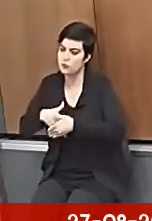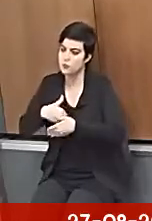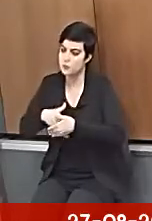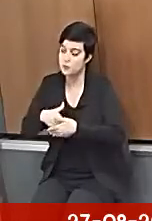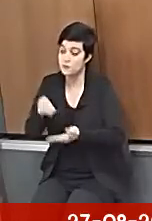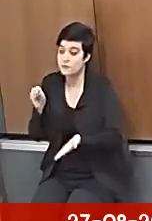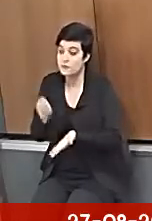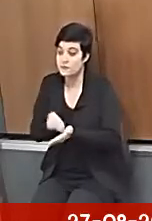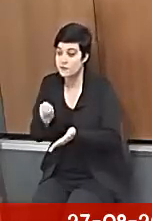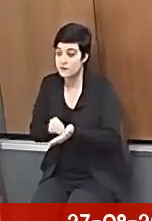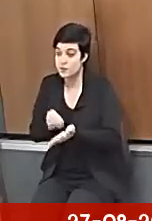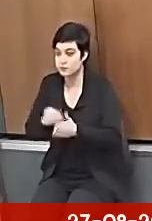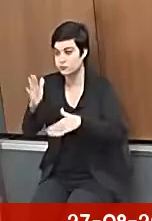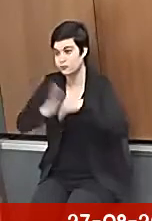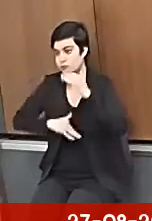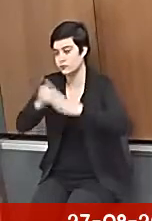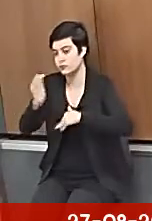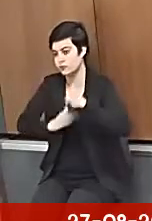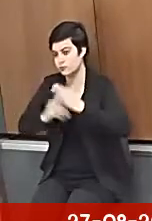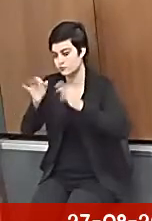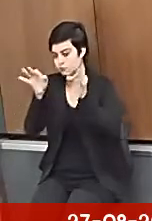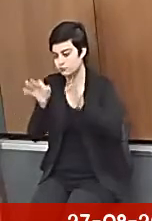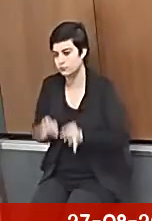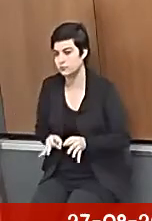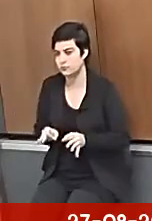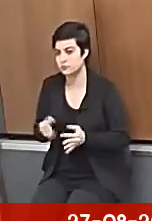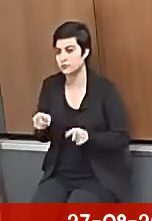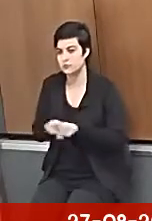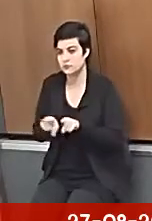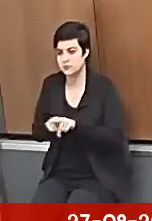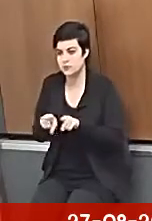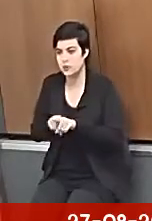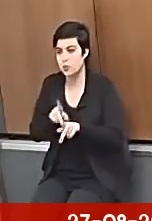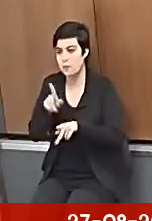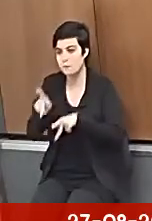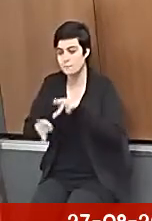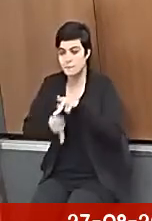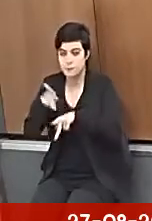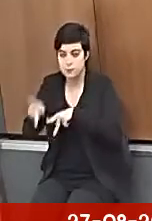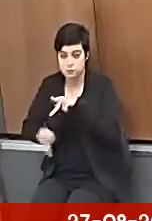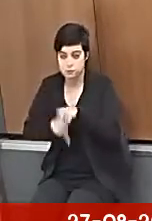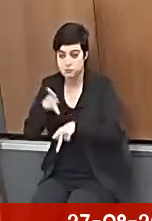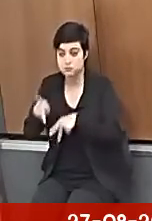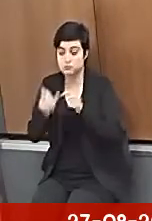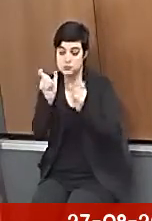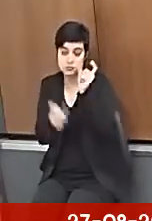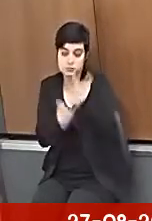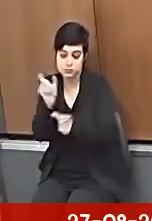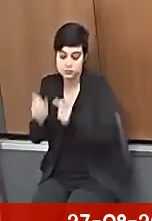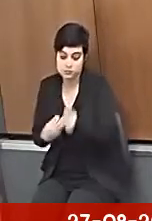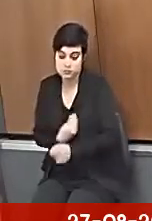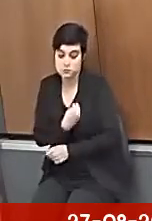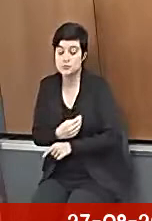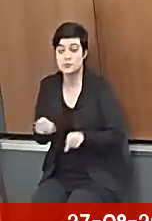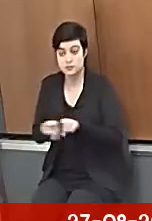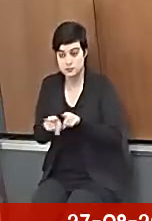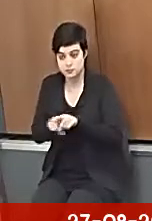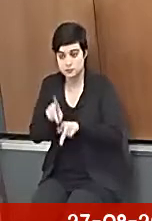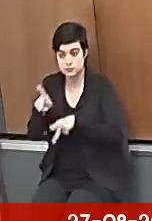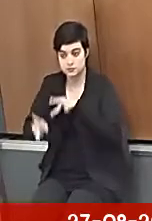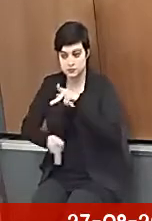profissionalismo atendimento ao público e com o público geral e o público especial